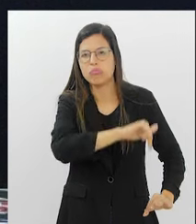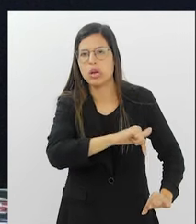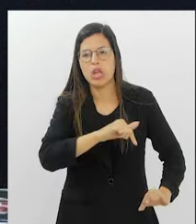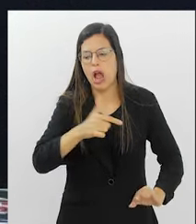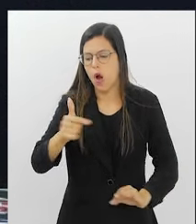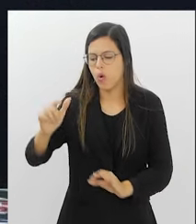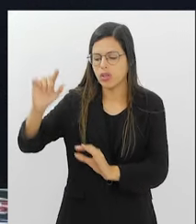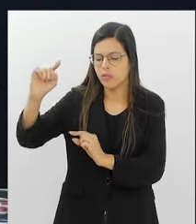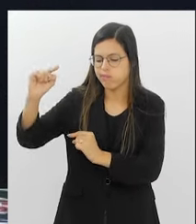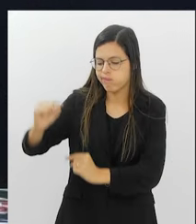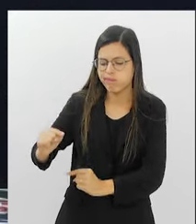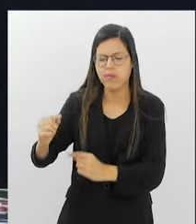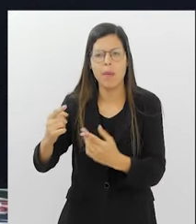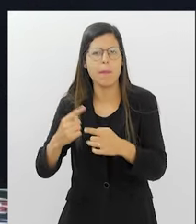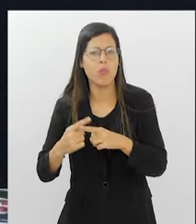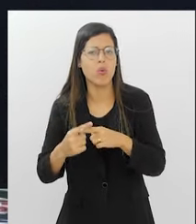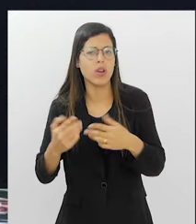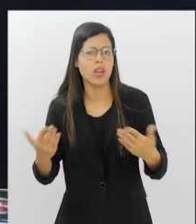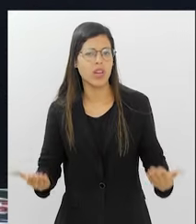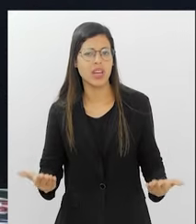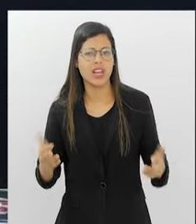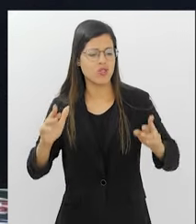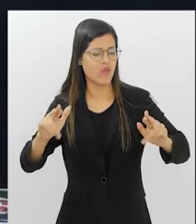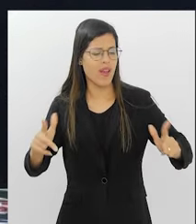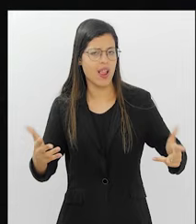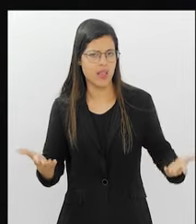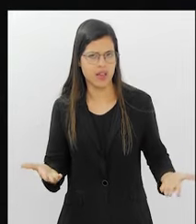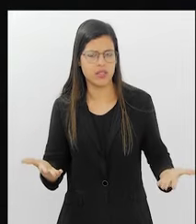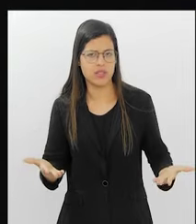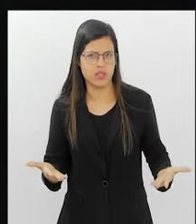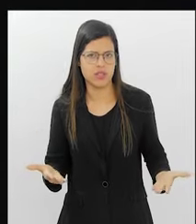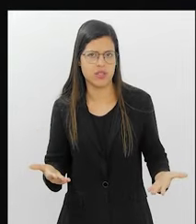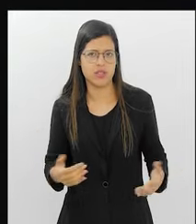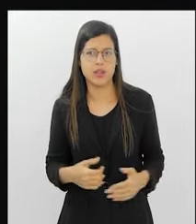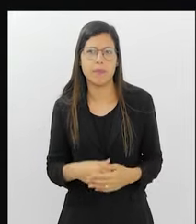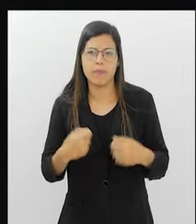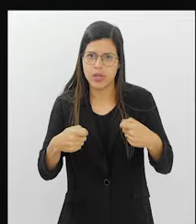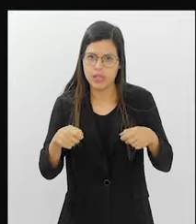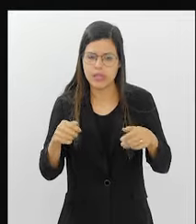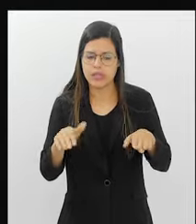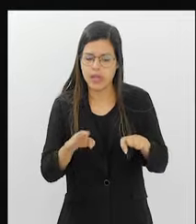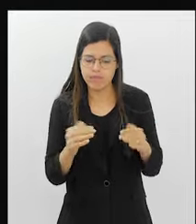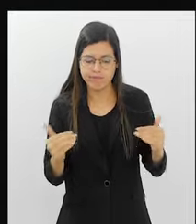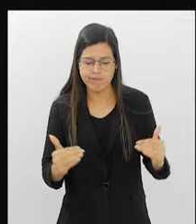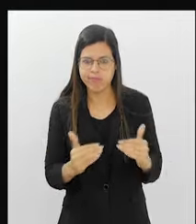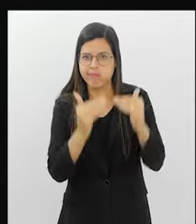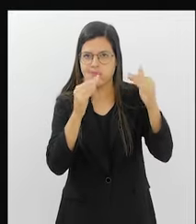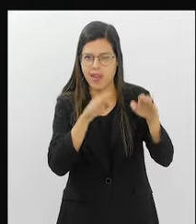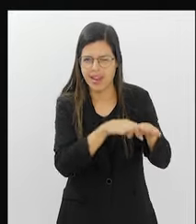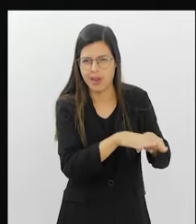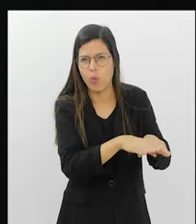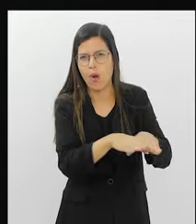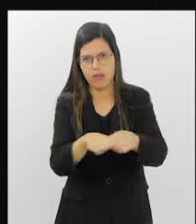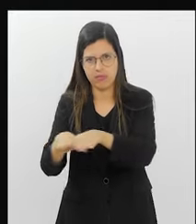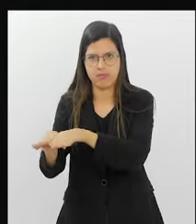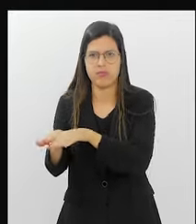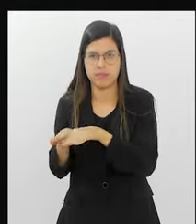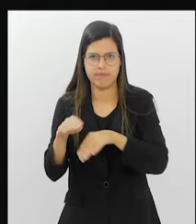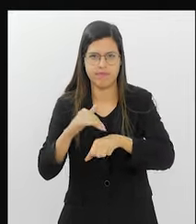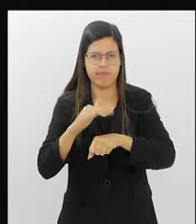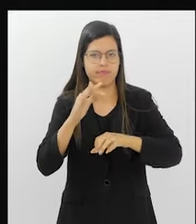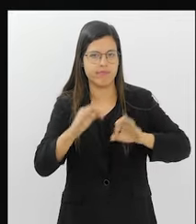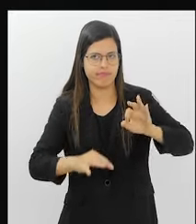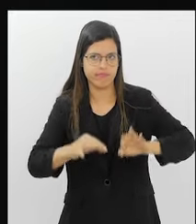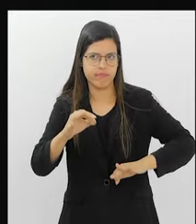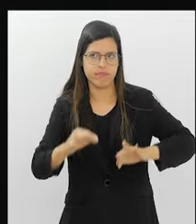XXX por x eu acho que eh iguala todo mundo e fica um pouco